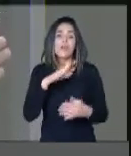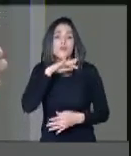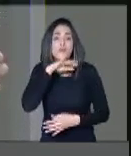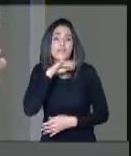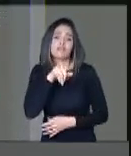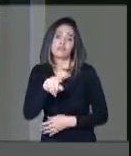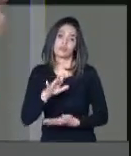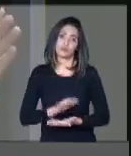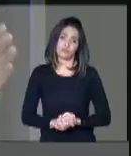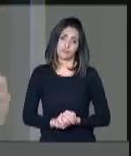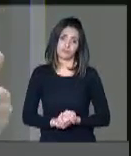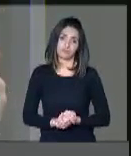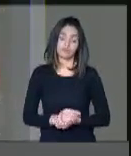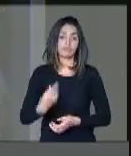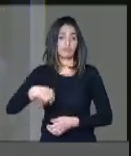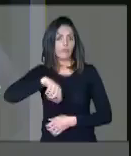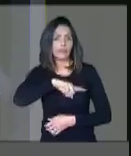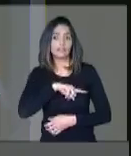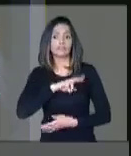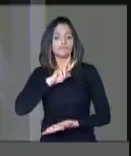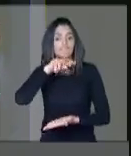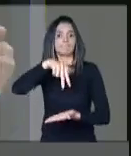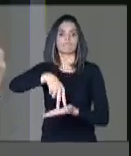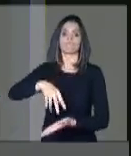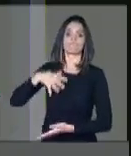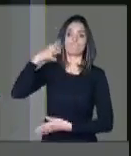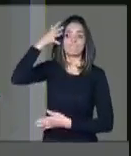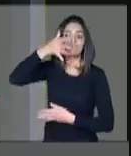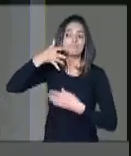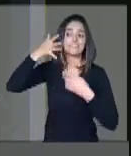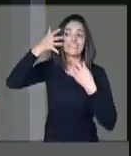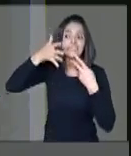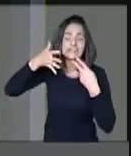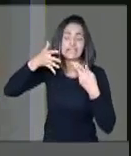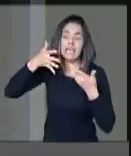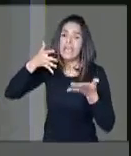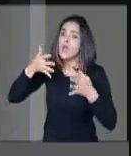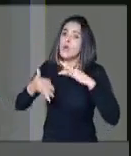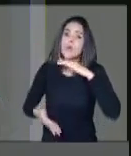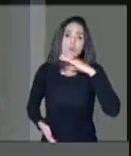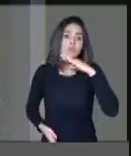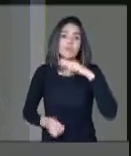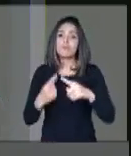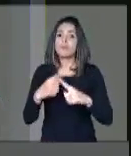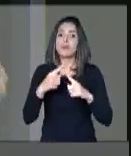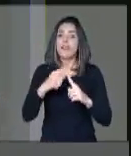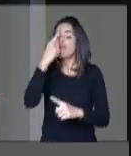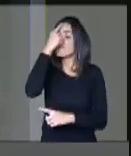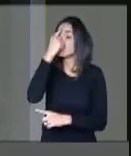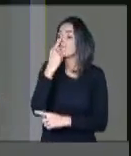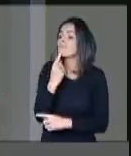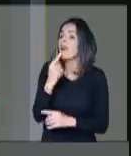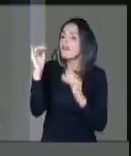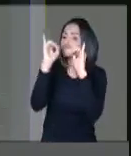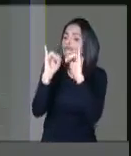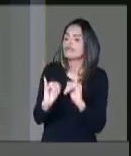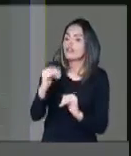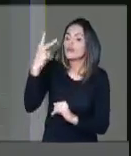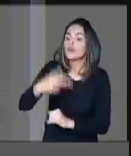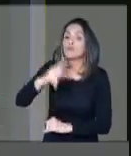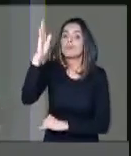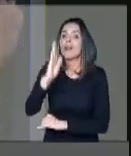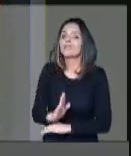ruim para qualquer um de nós ter que subir à tribuna e dizer isso, porque a imagem do país que vai sendo